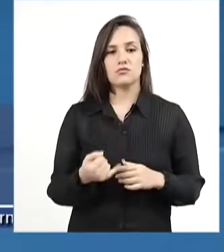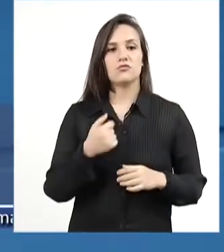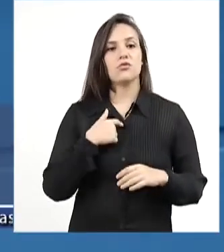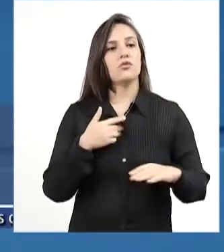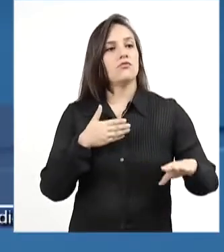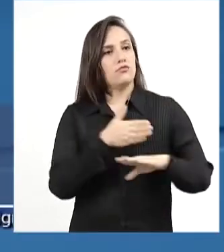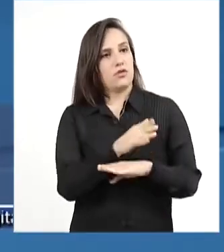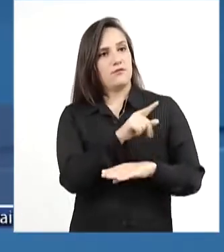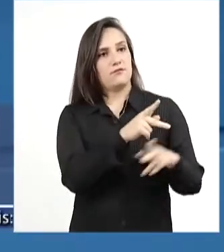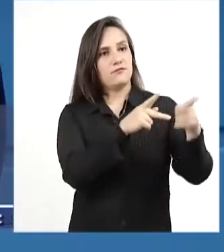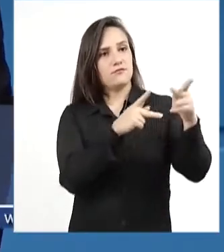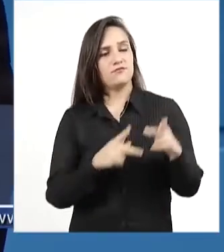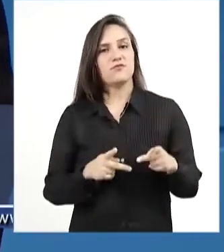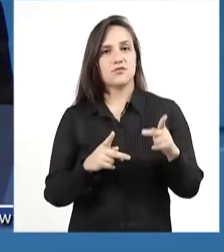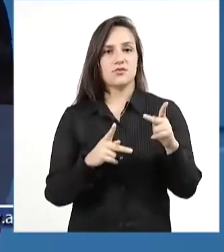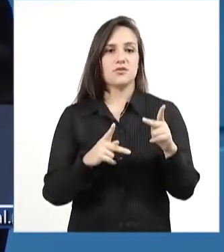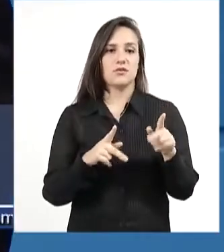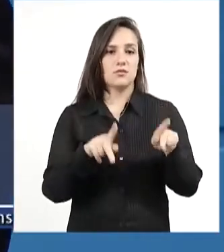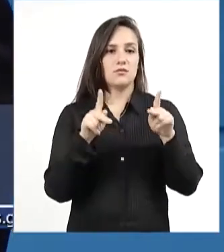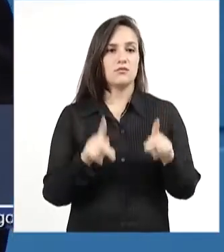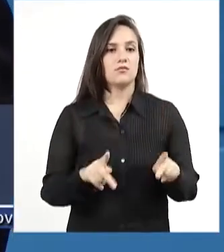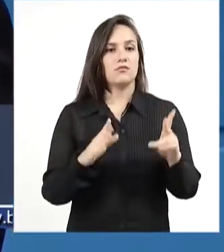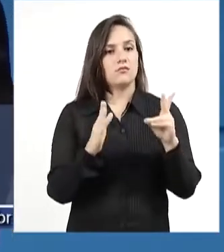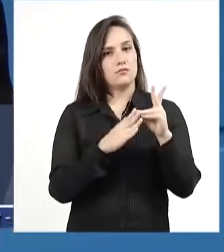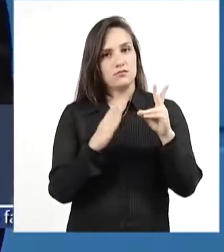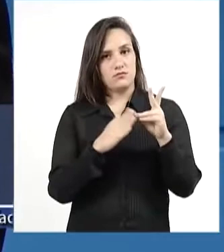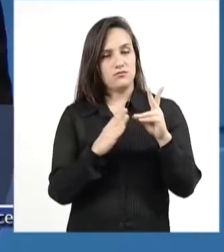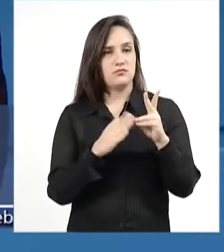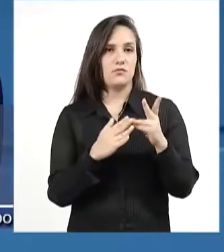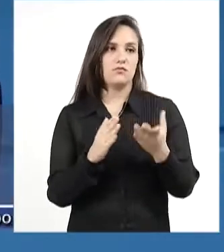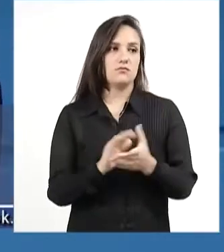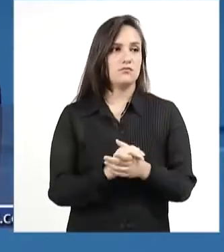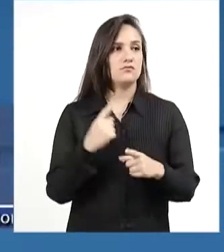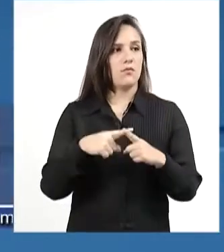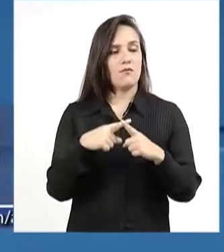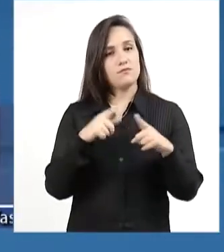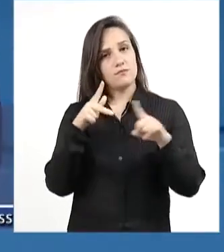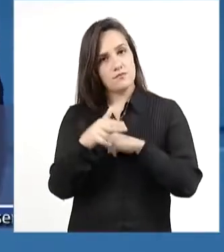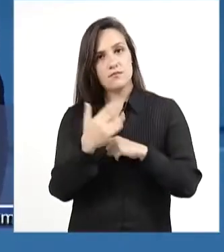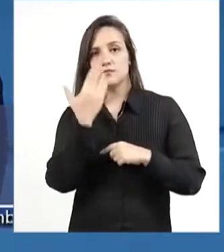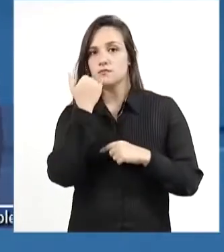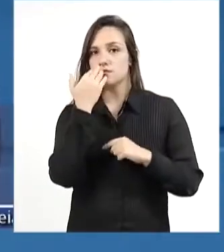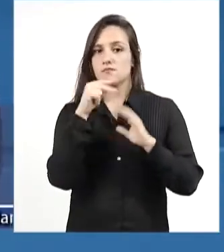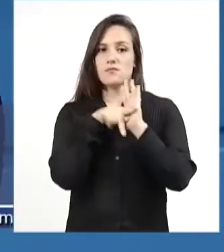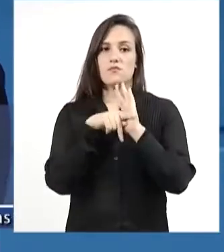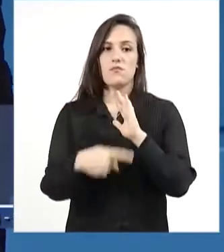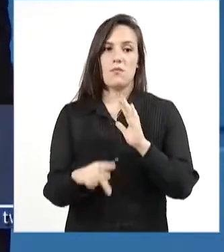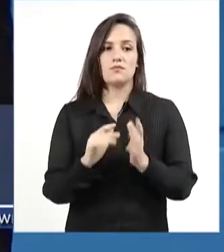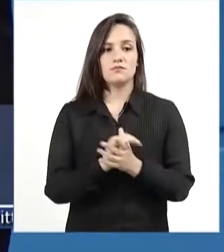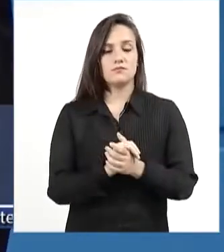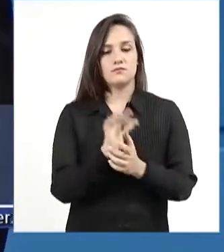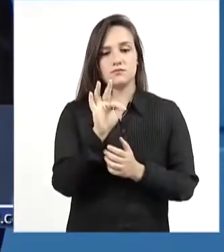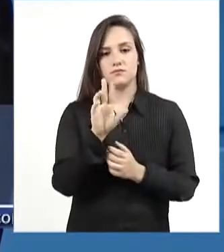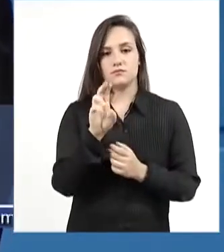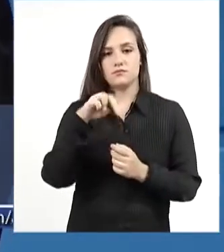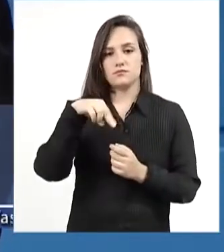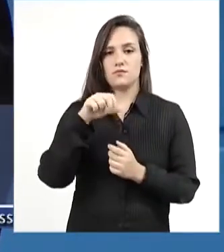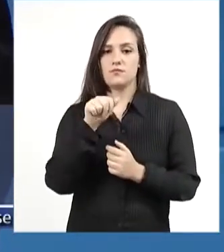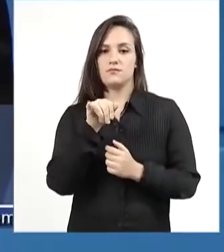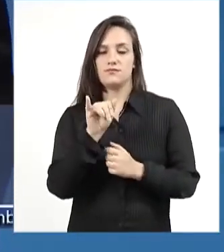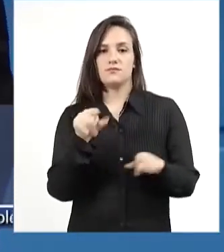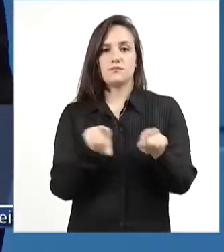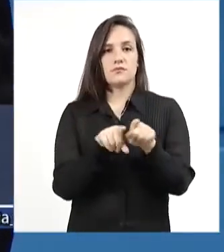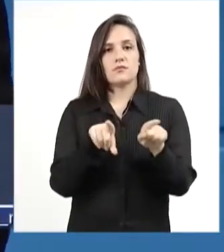indígenas, por conta do problema que houve aí da suspensão pela FUNAI, né, da entrada da CONAB nessas áreas